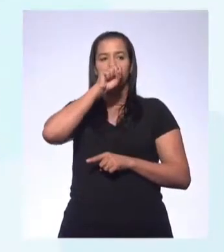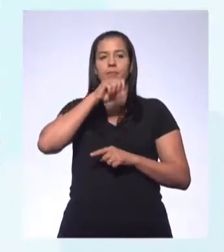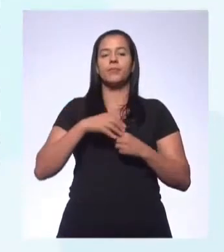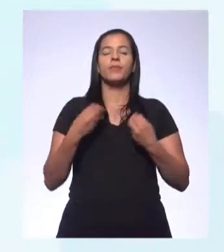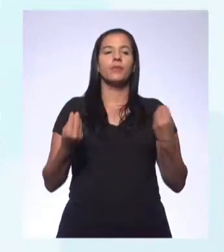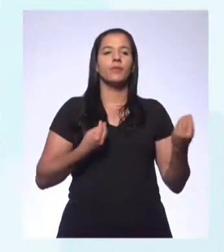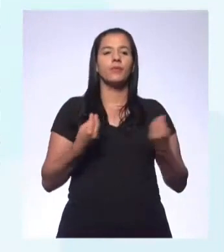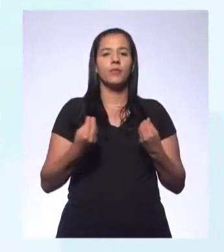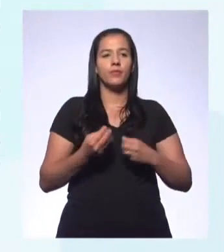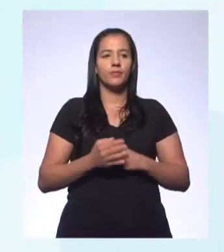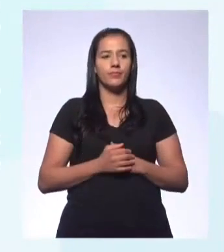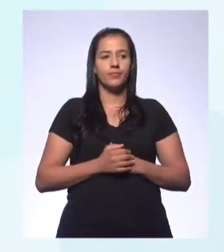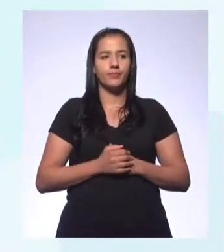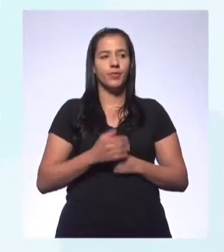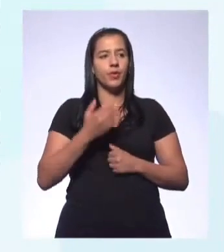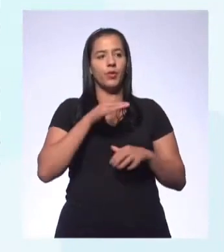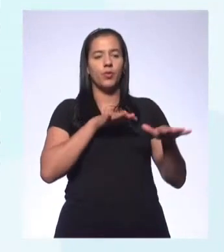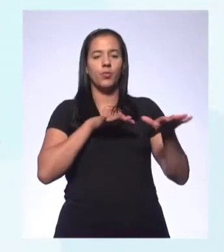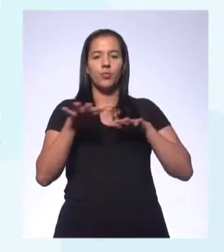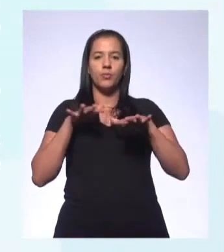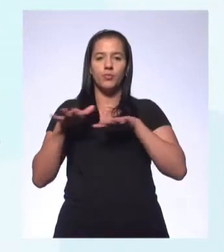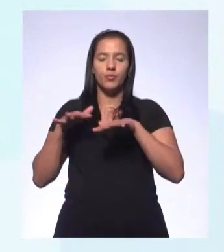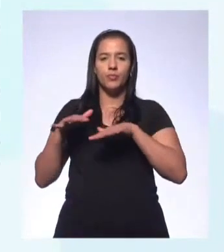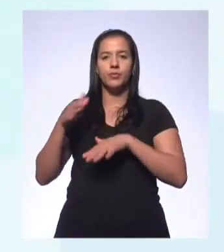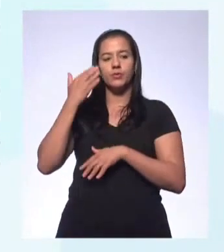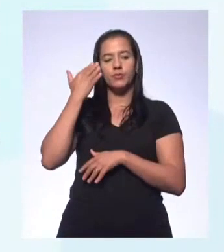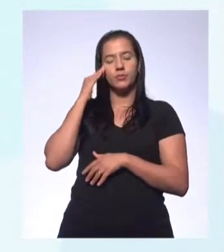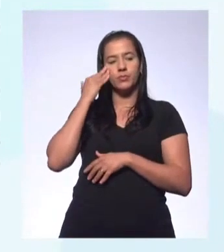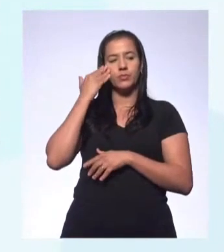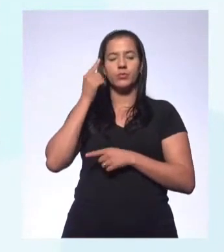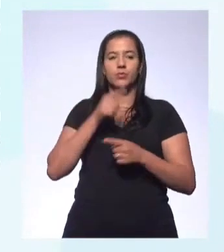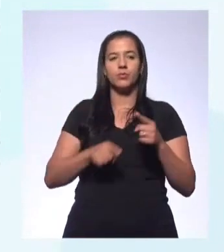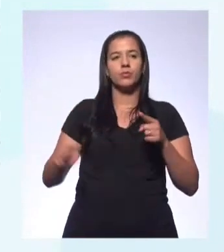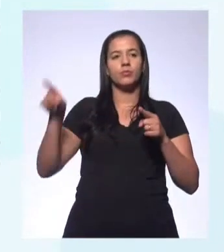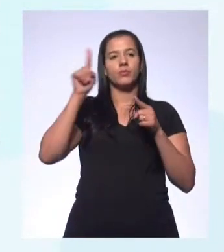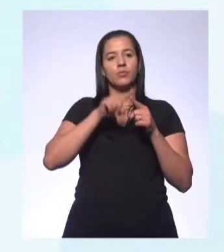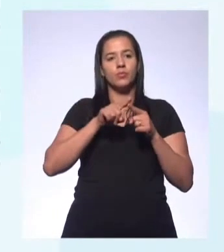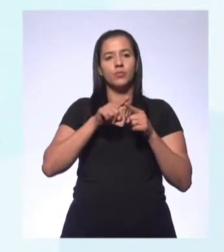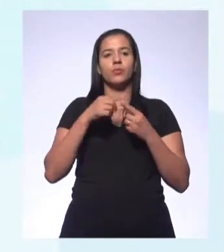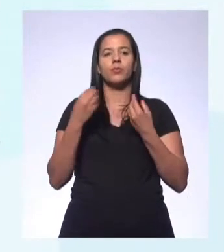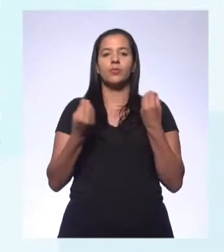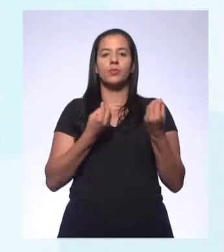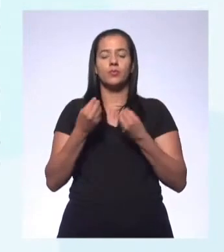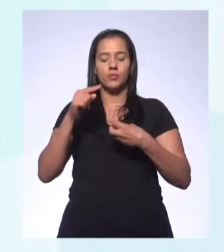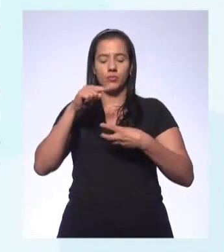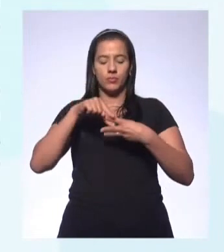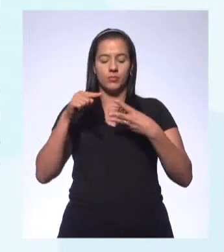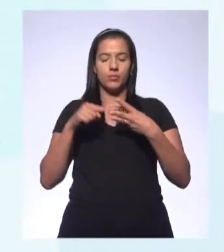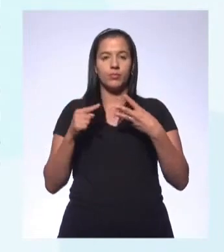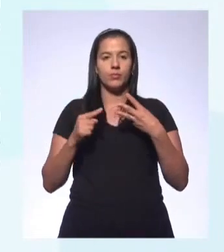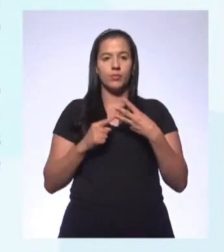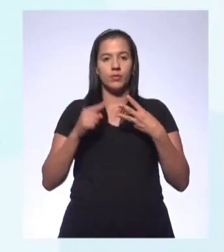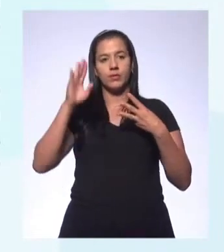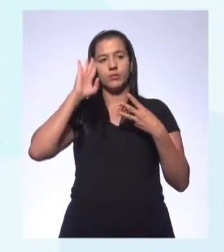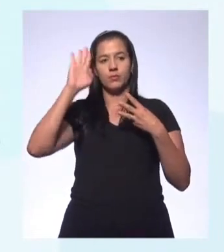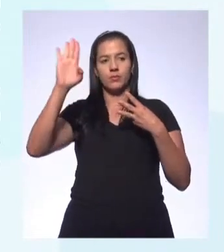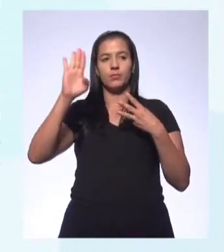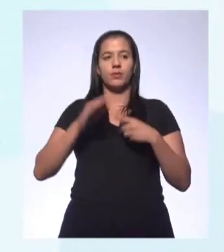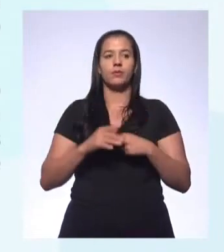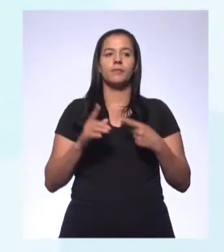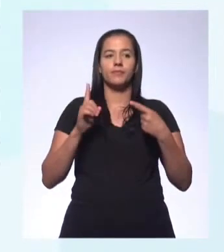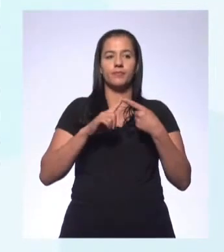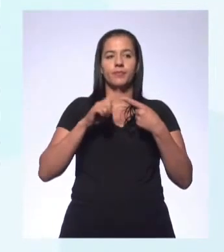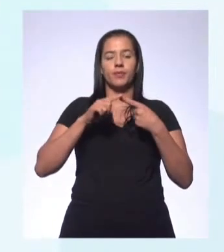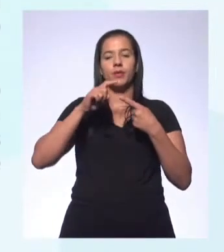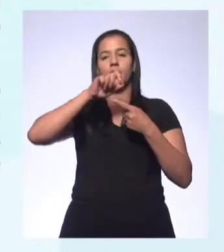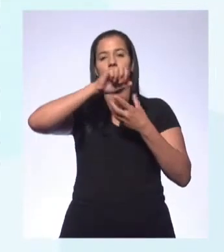ciclo de oxigênio o movimento do oxigênio entre os seus 3 reservatórios principais. A